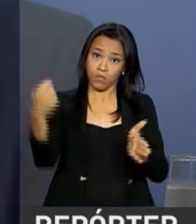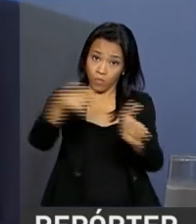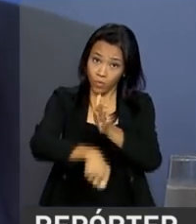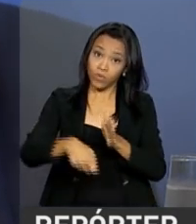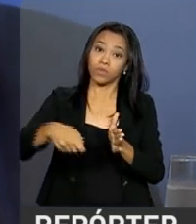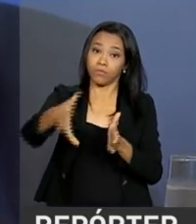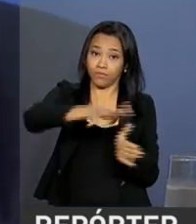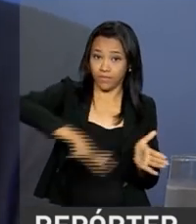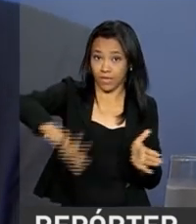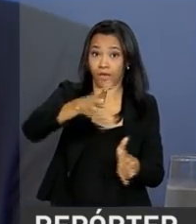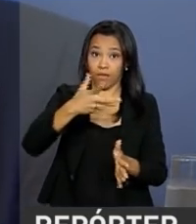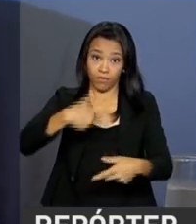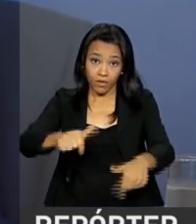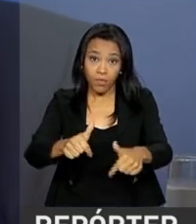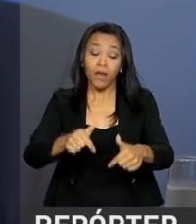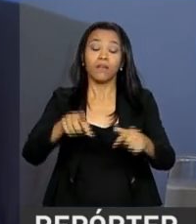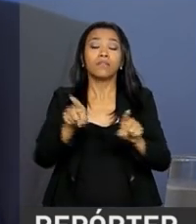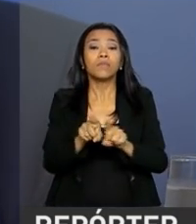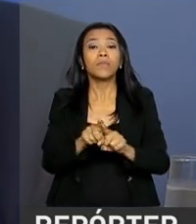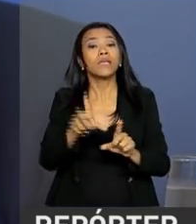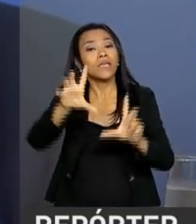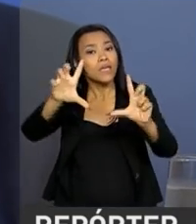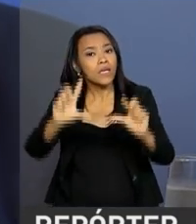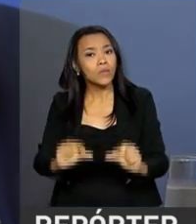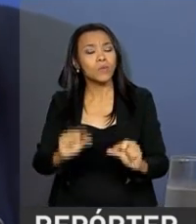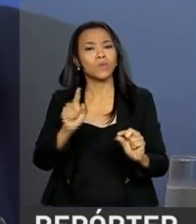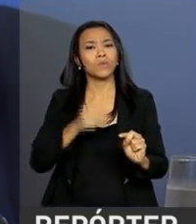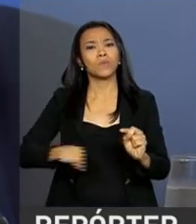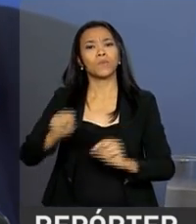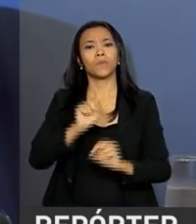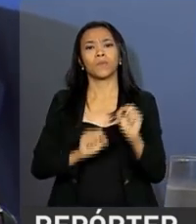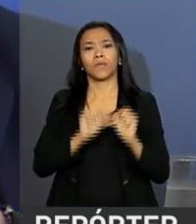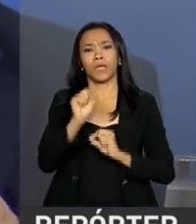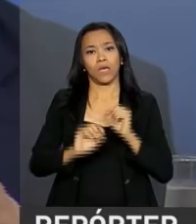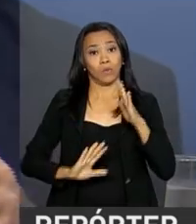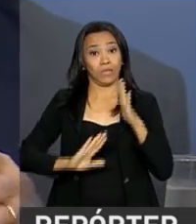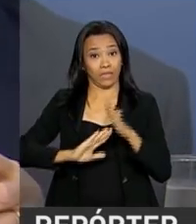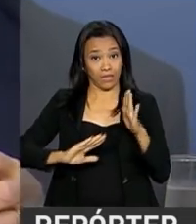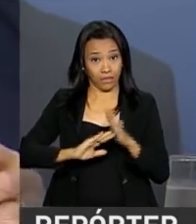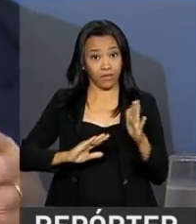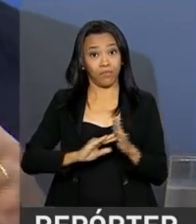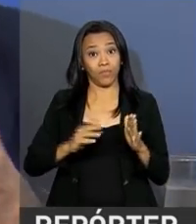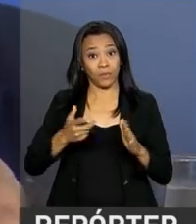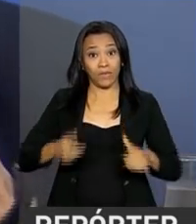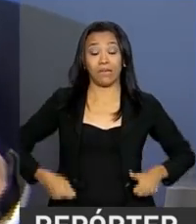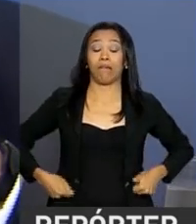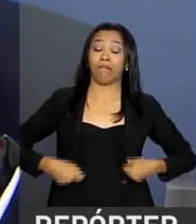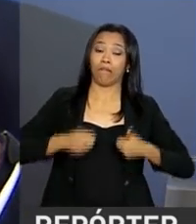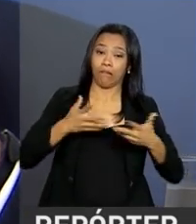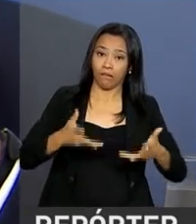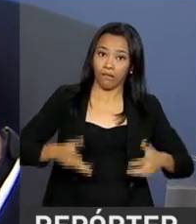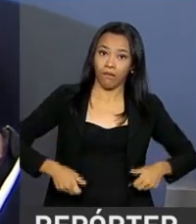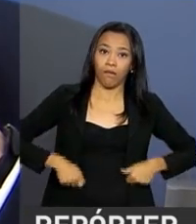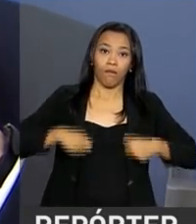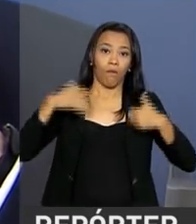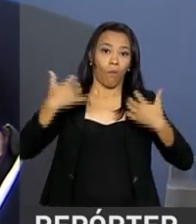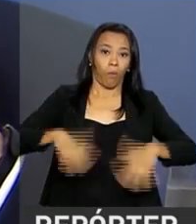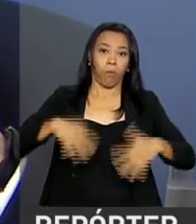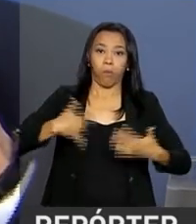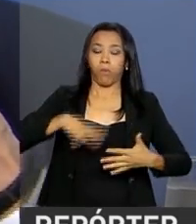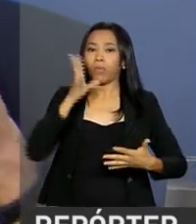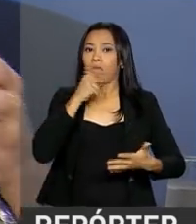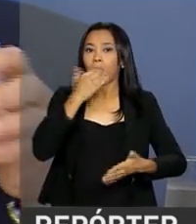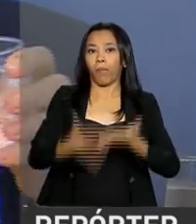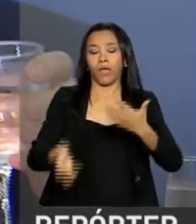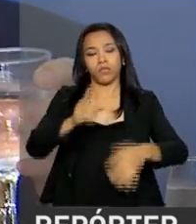trabalho com que se reduz naturalmente o tempo excessivo que é gasto pelas empresas para preenchimento de